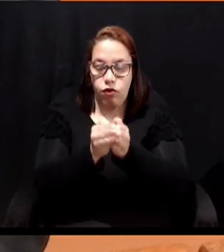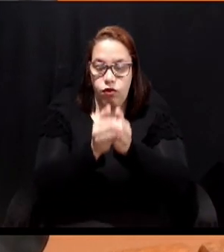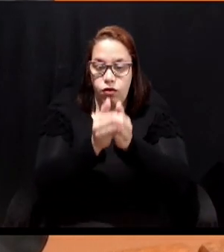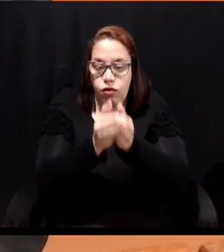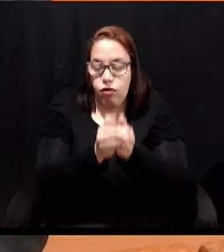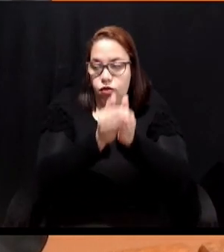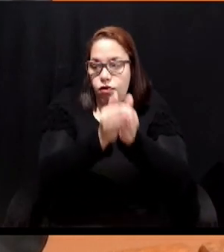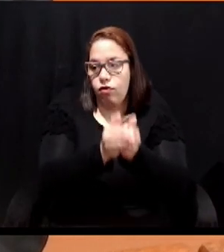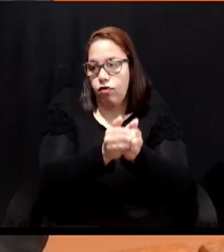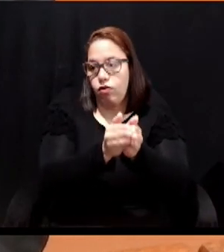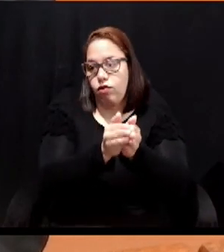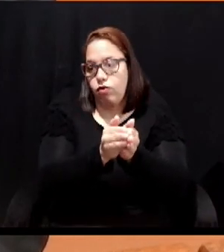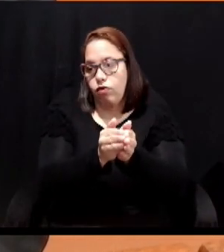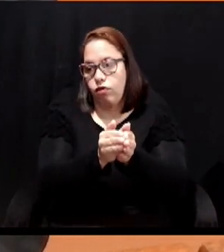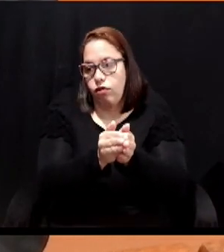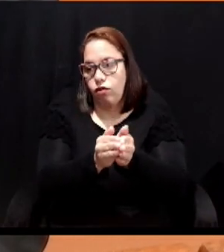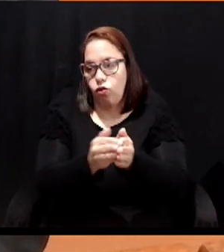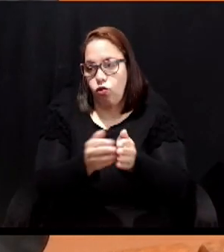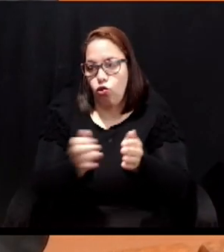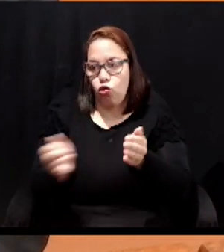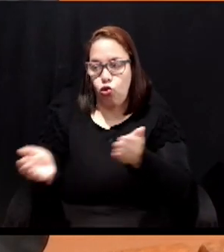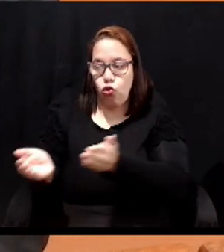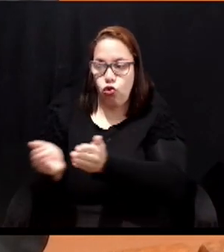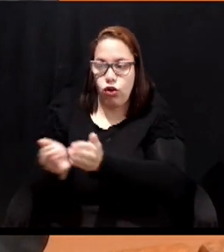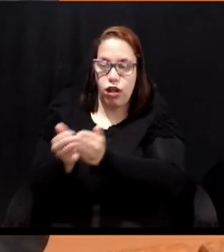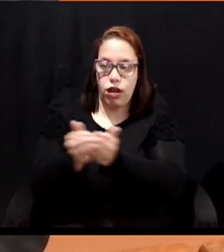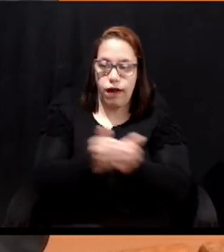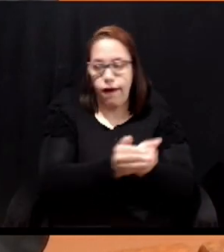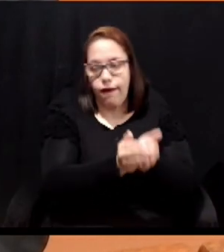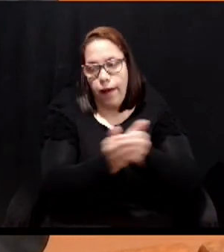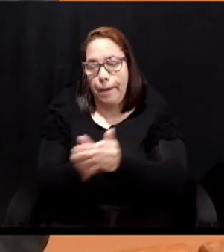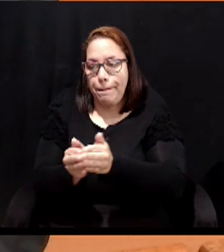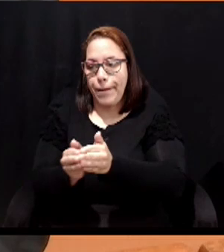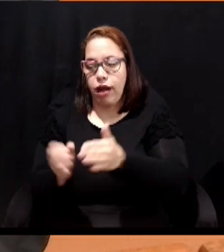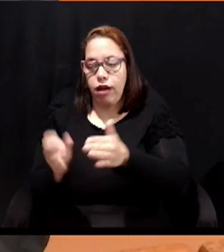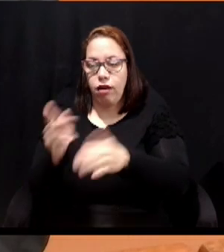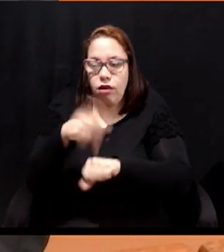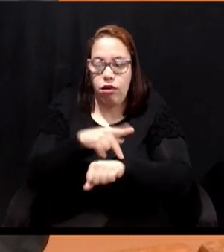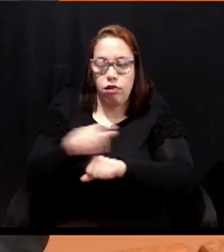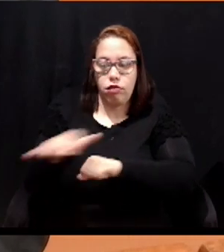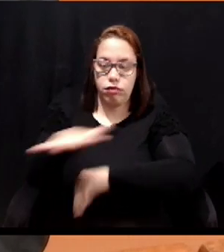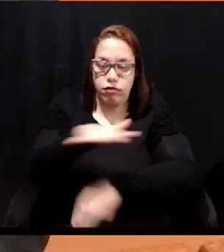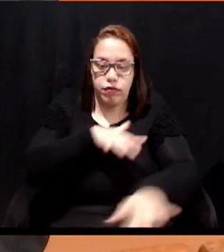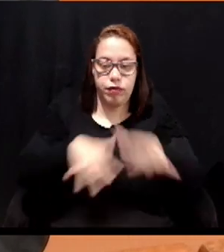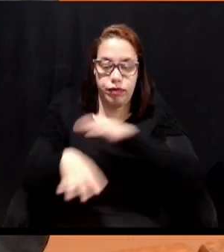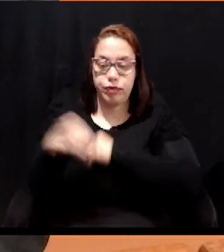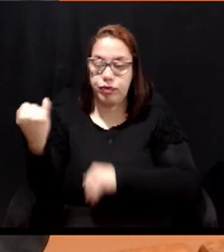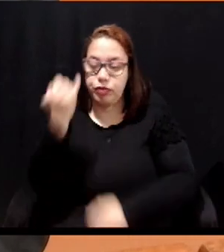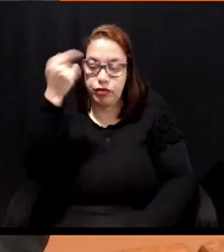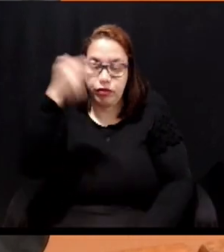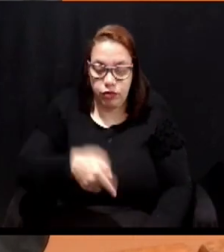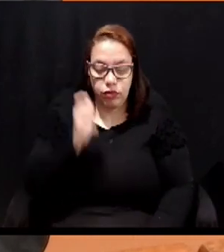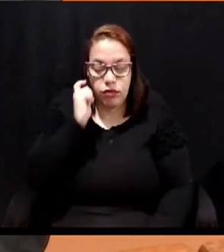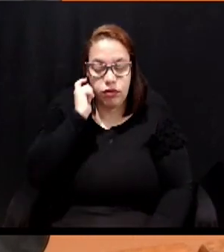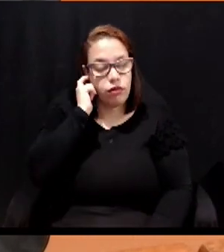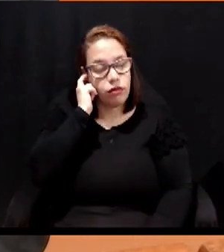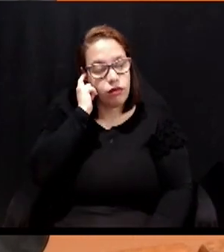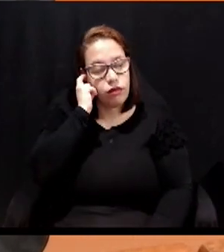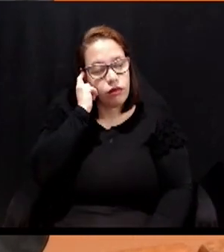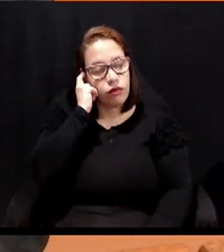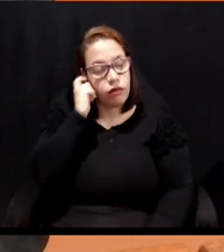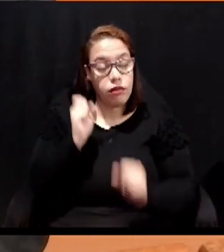aí cruzar as fronteiras. Então, eu acho que é extremamente importante estarmos aqui e podemos